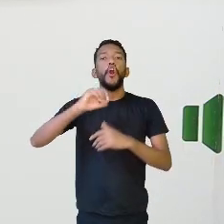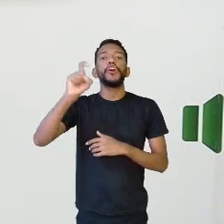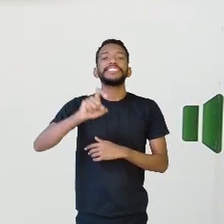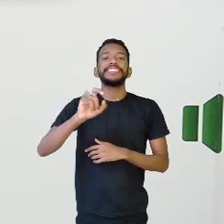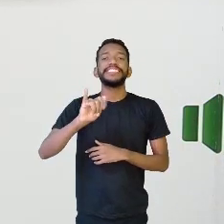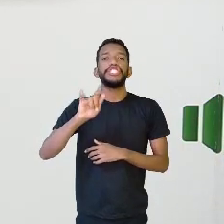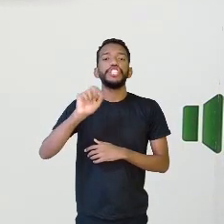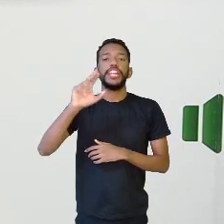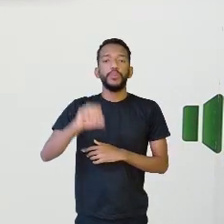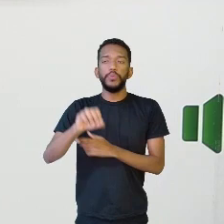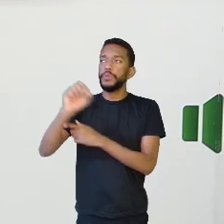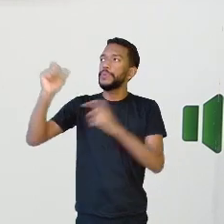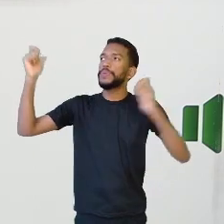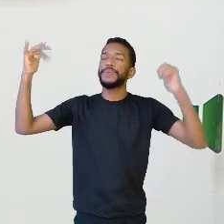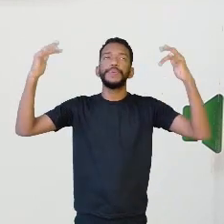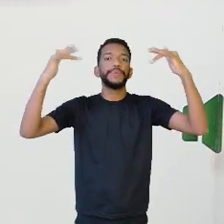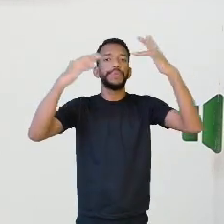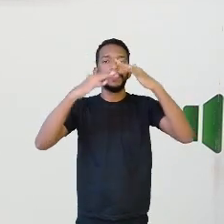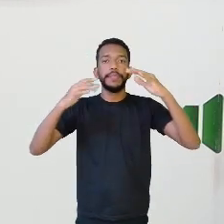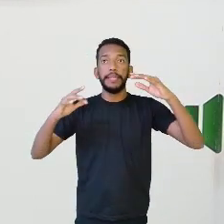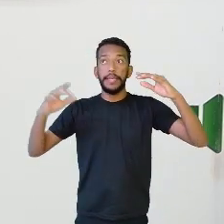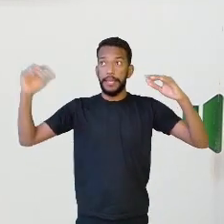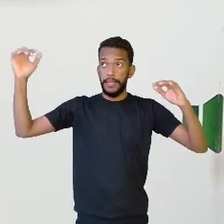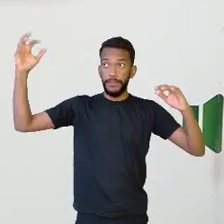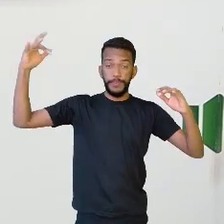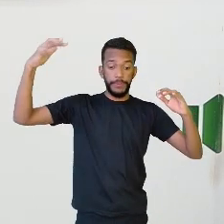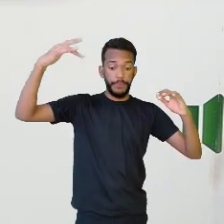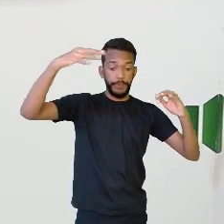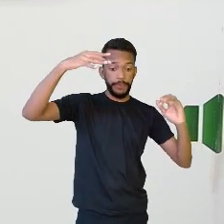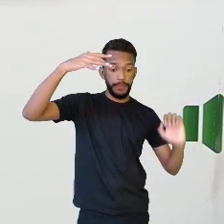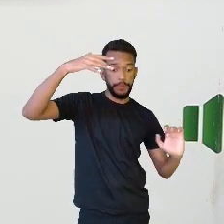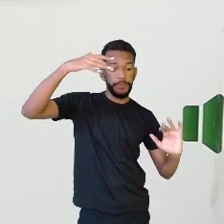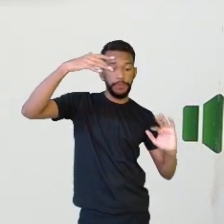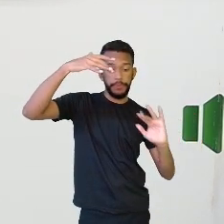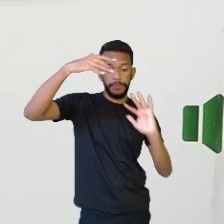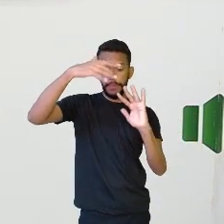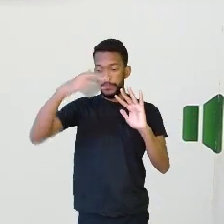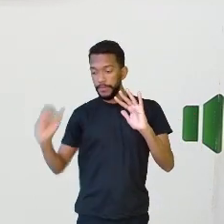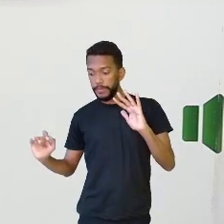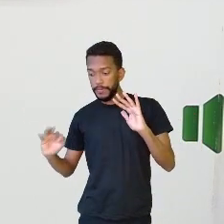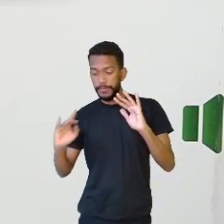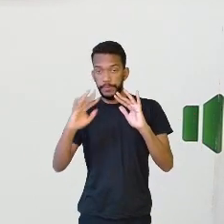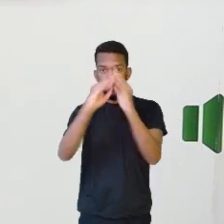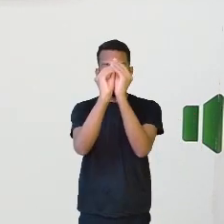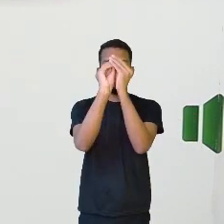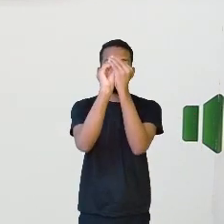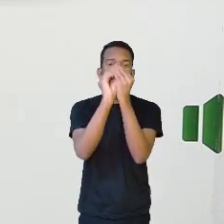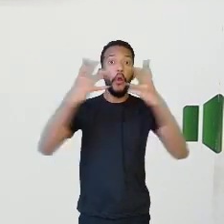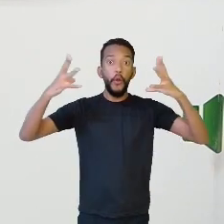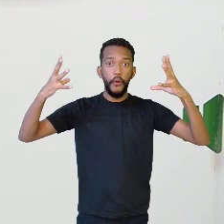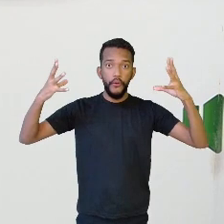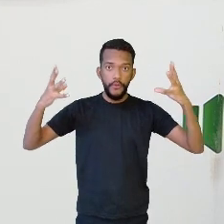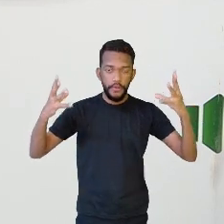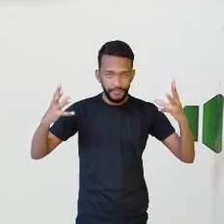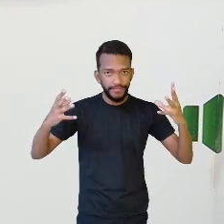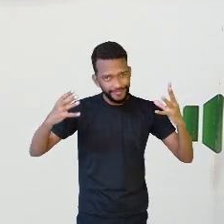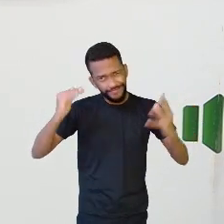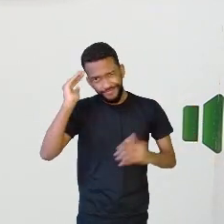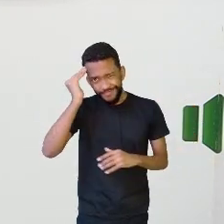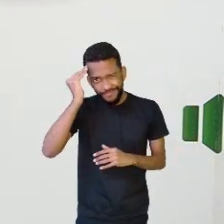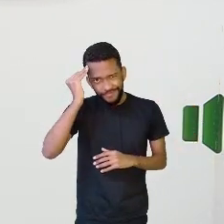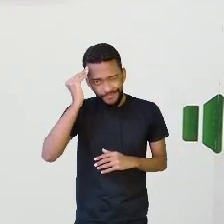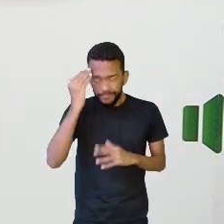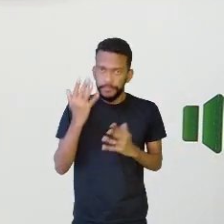elementos juntos, em cadeia, faz com que a combustão aconteça. Então, essa